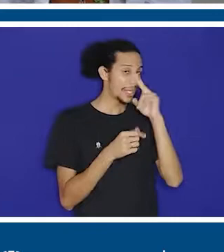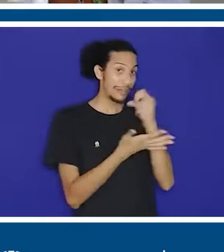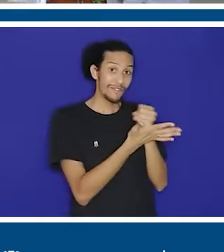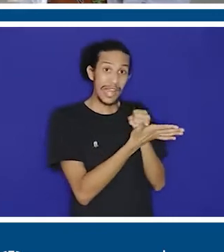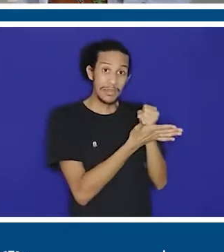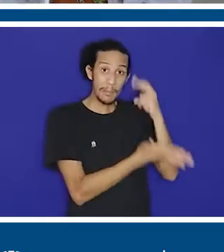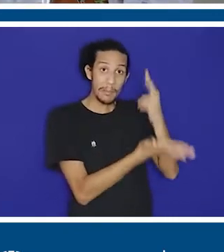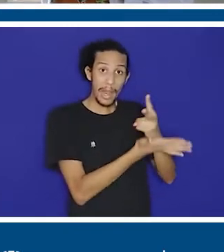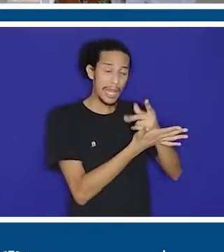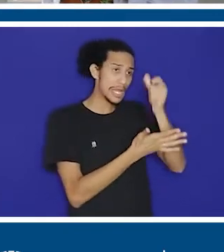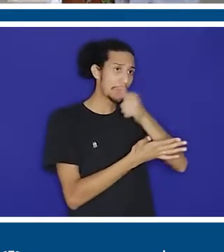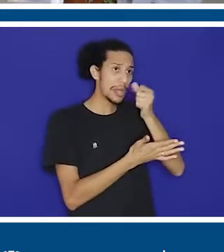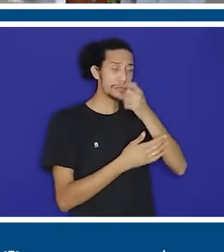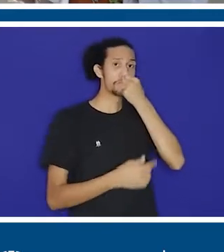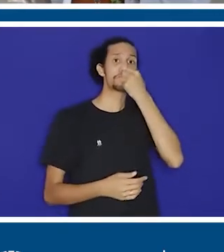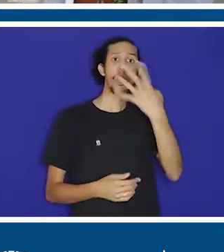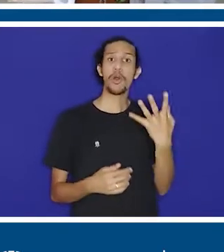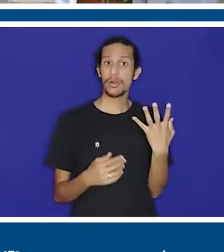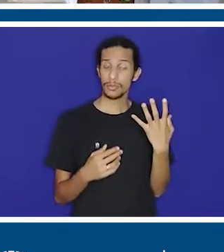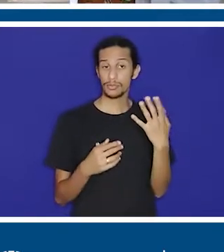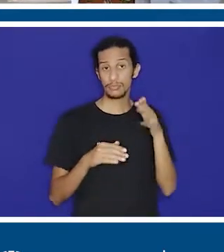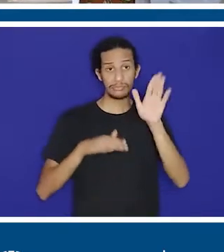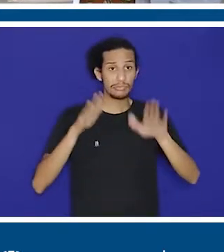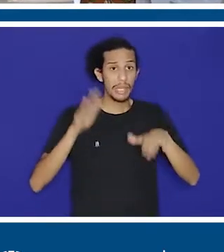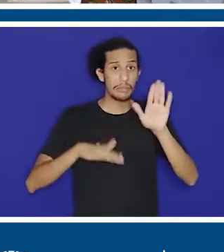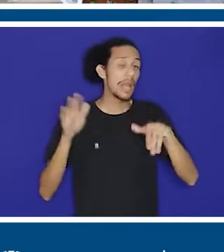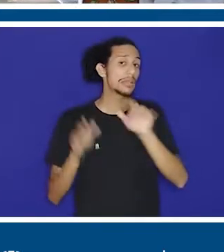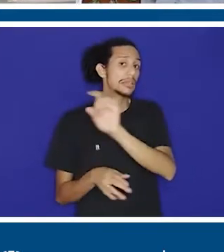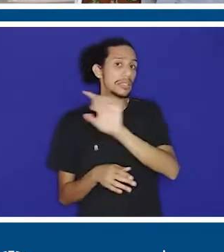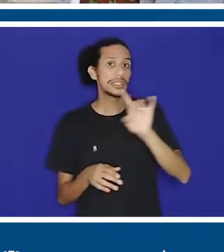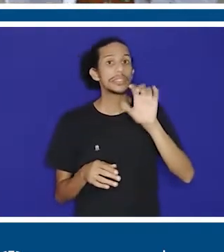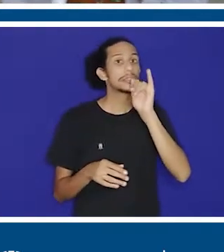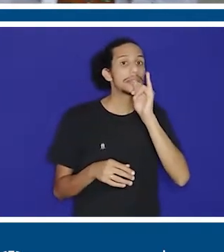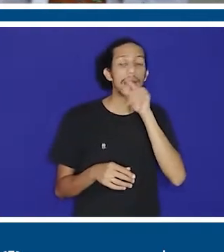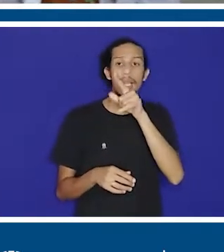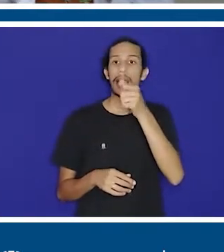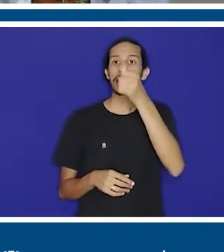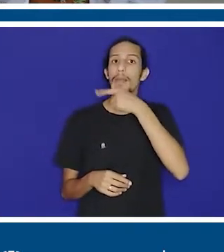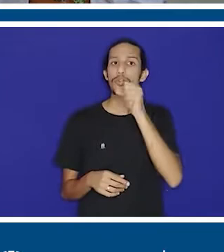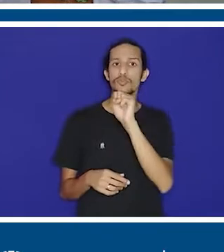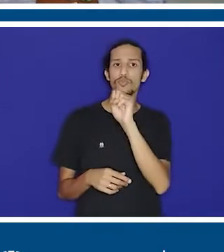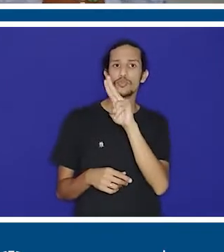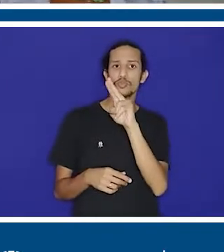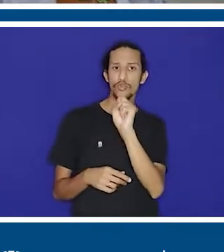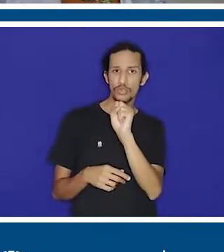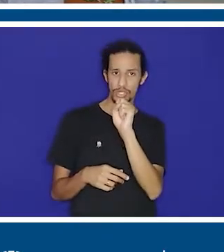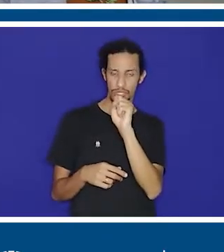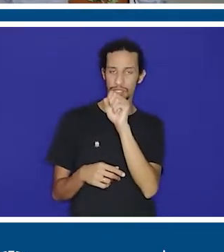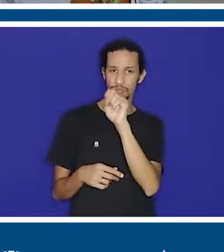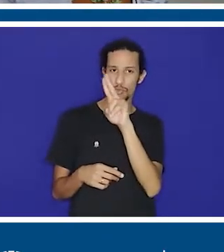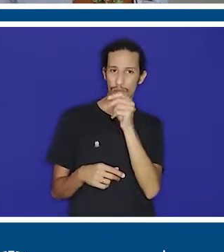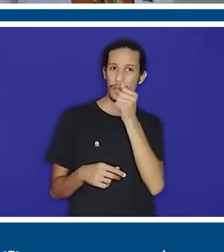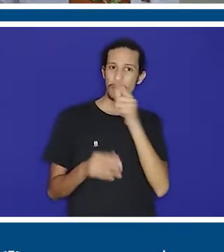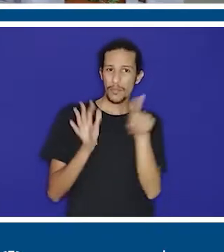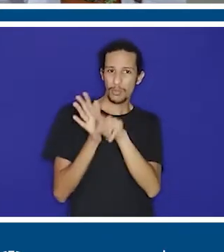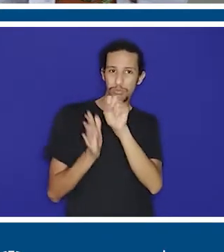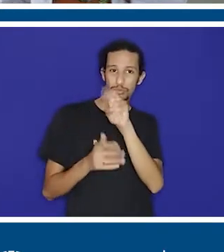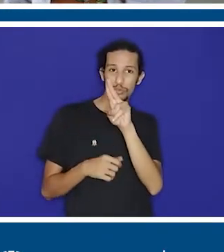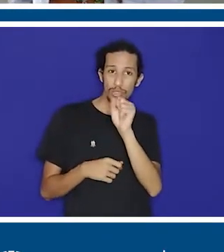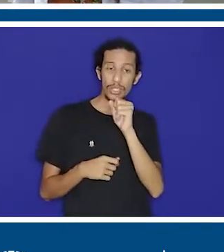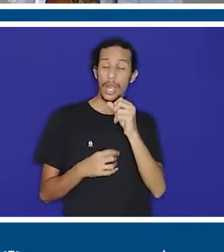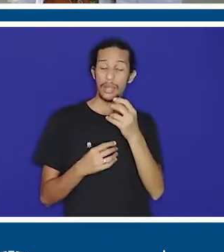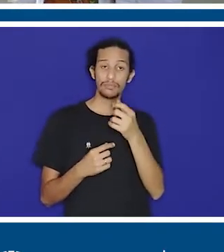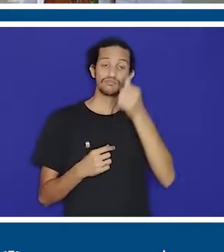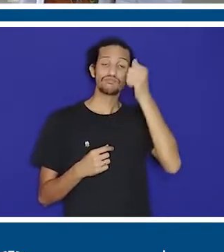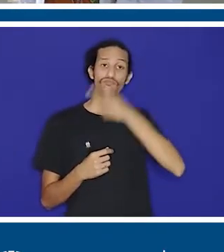quantas mães me falam isso? Não, eu tenho que comprar, porque quando eu dou do SUS não faz efeito. São as questões individuais de